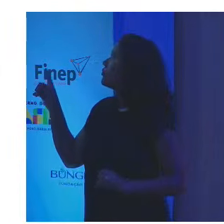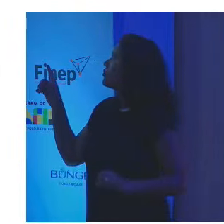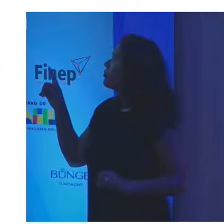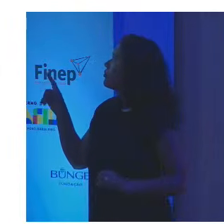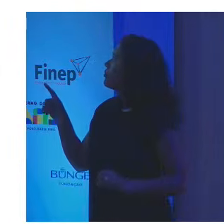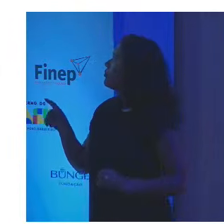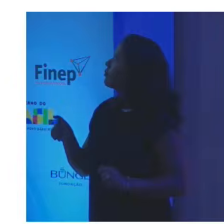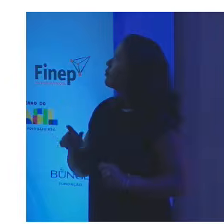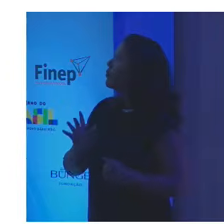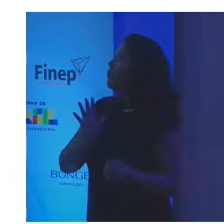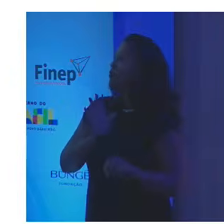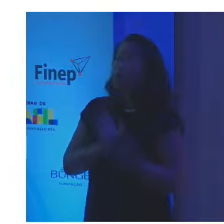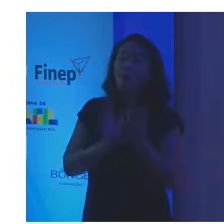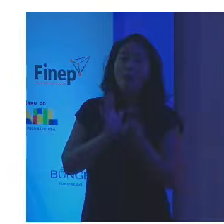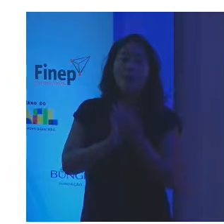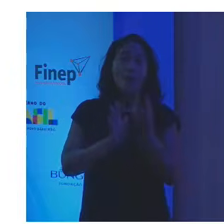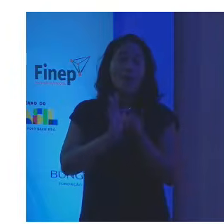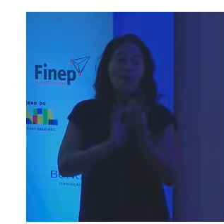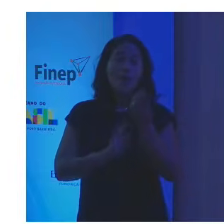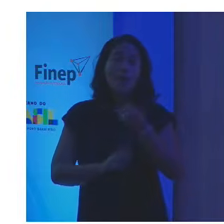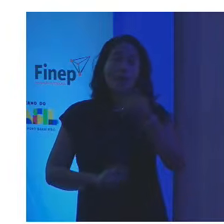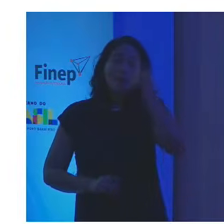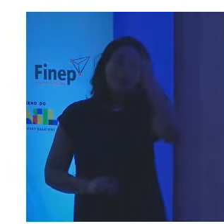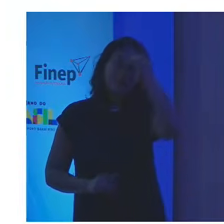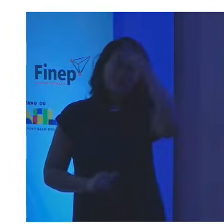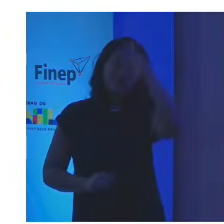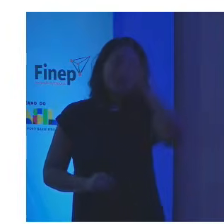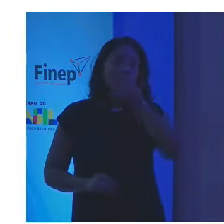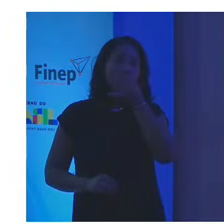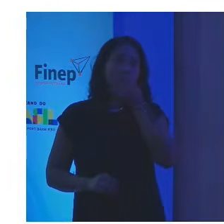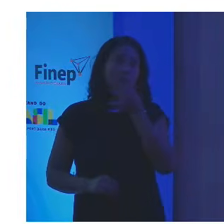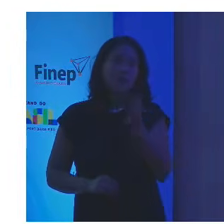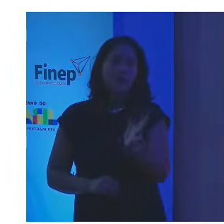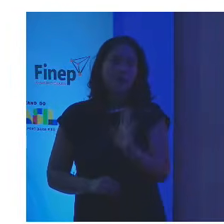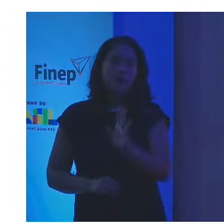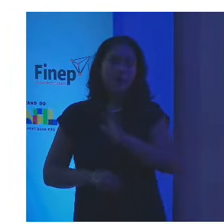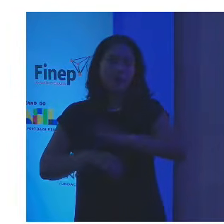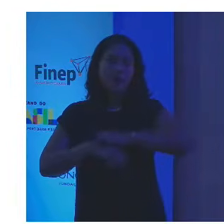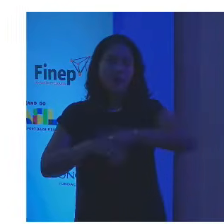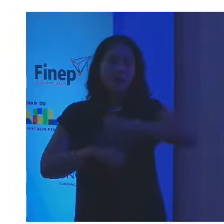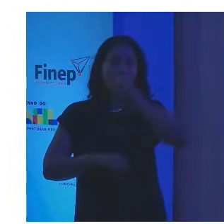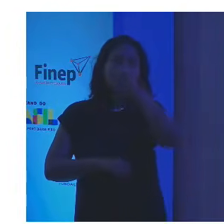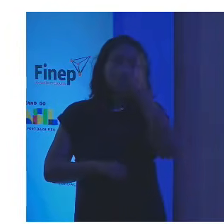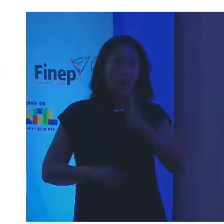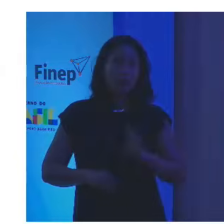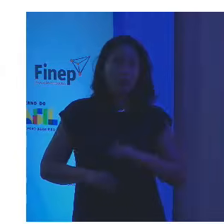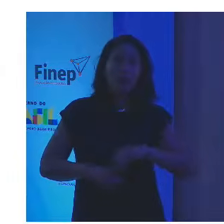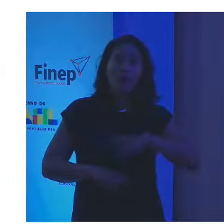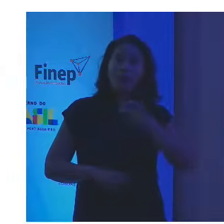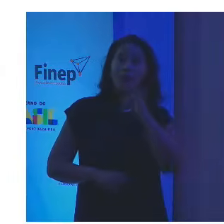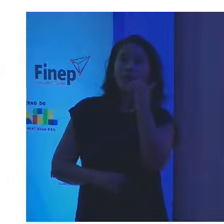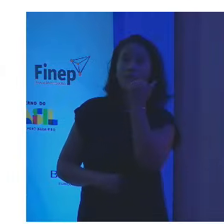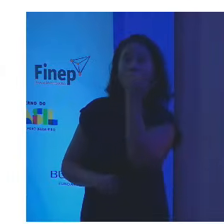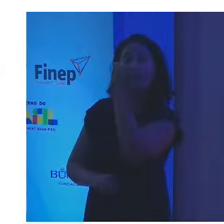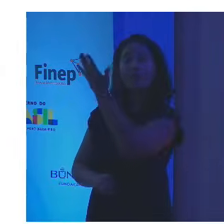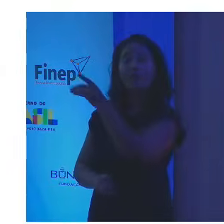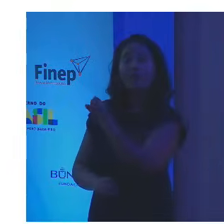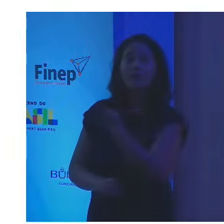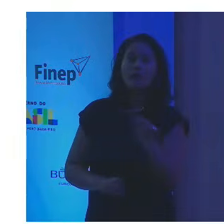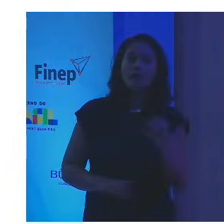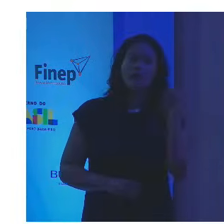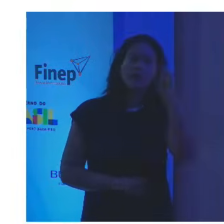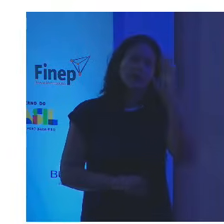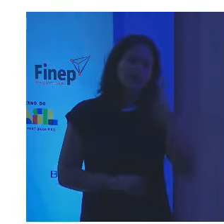muito conhecimento, mas a gente não é muito citado. Inclusive, os próprios brasileiros citam mais estrangeiros do que